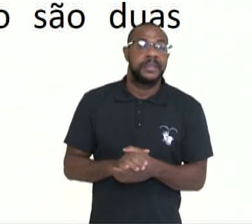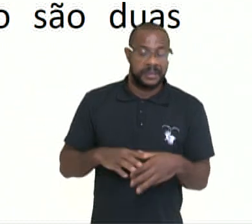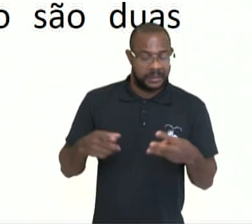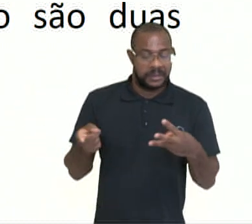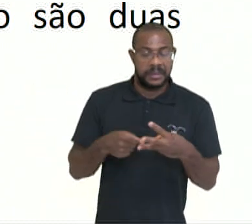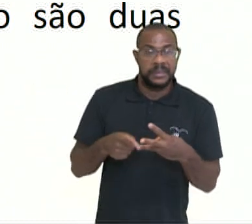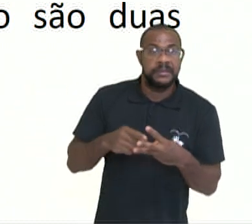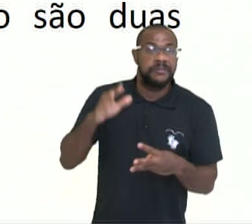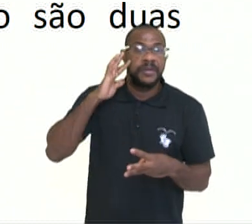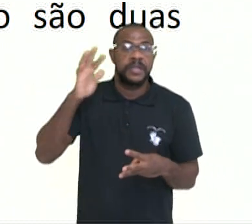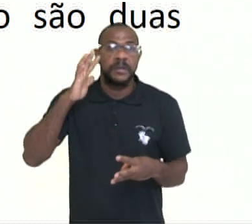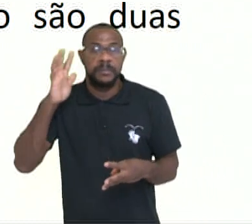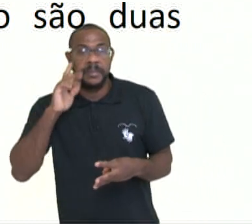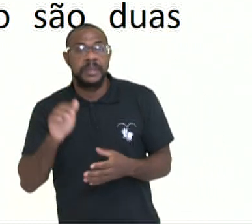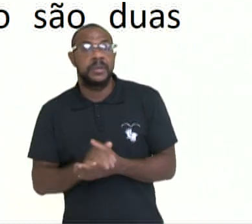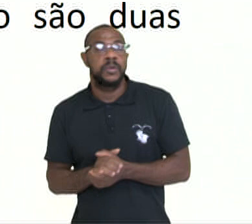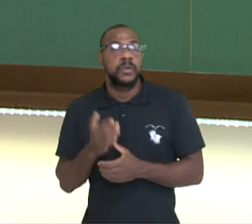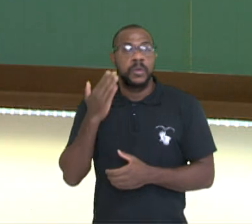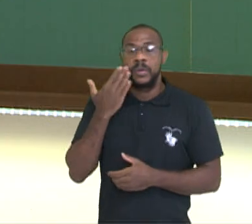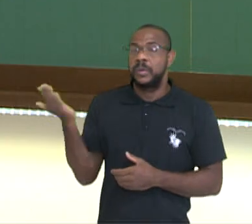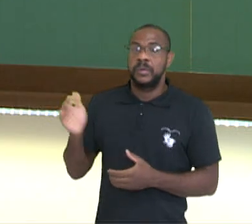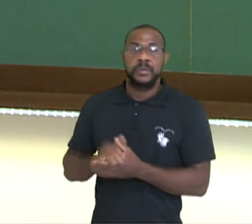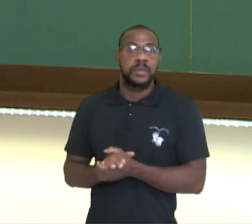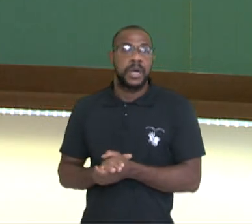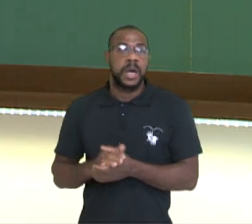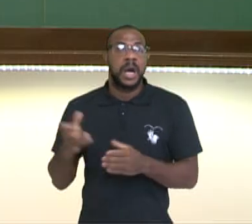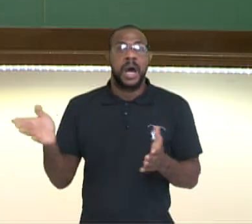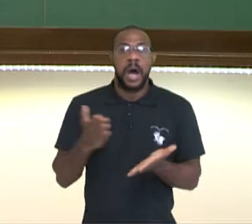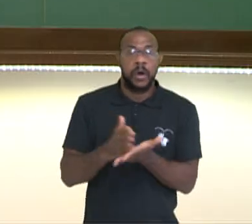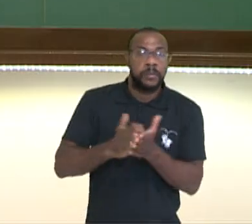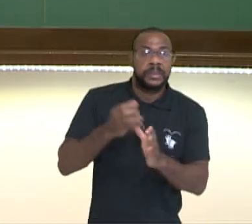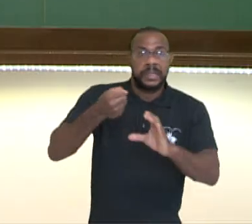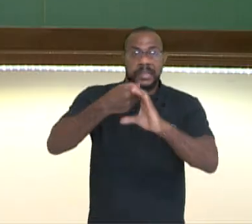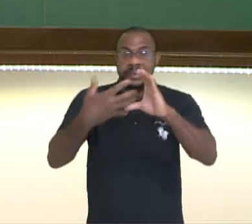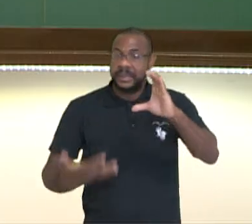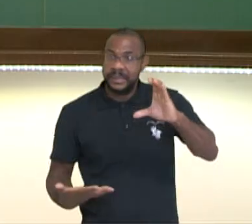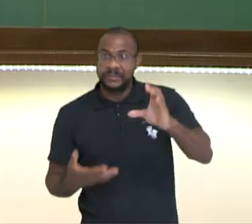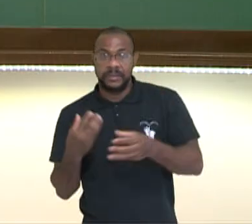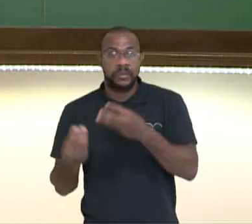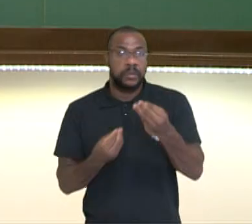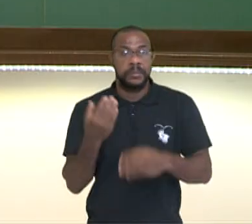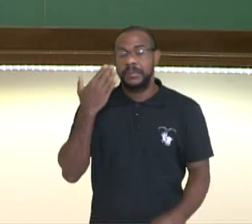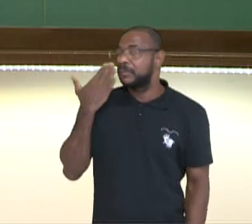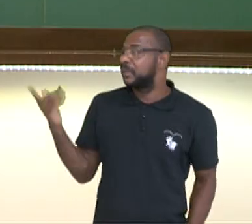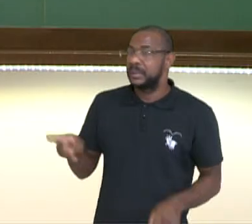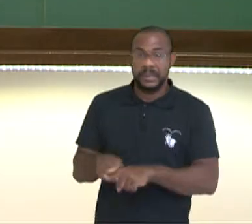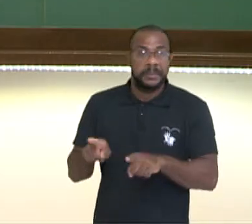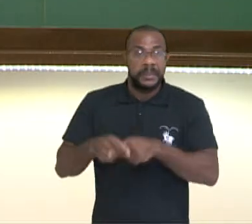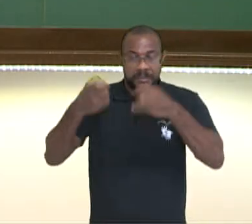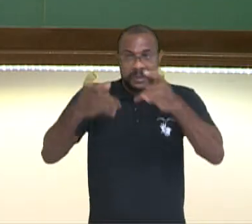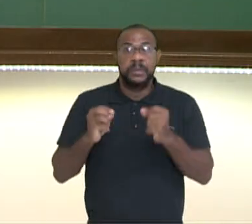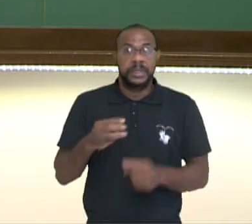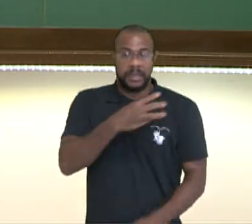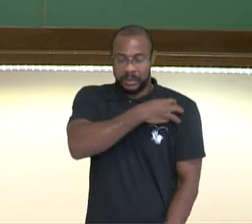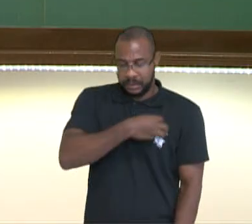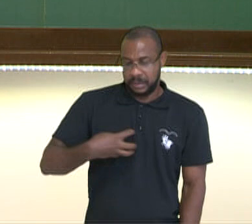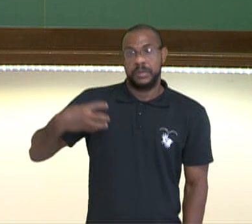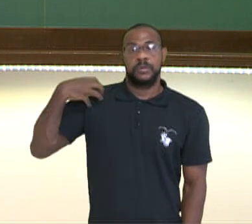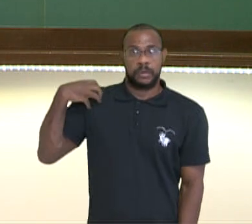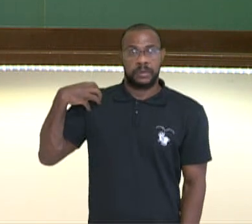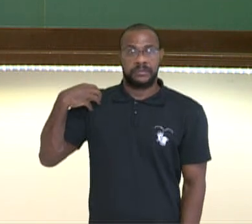em filosofia, o racionalismo são duas correntes muito influentes e também vimos aqui a figura do Sócrates apresentada nessa